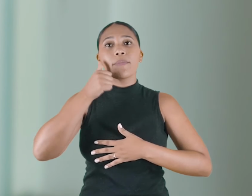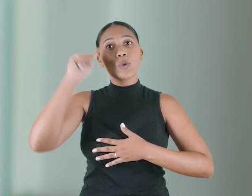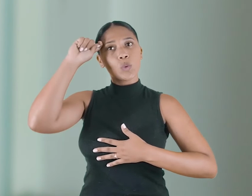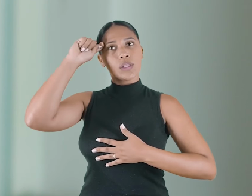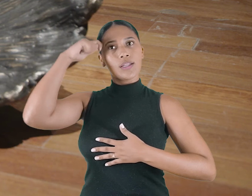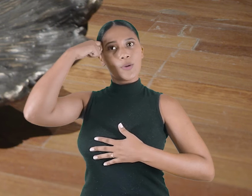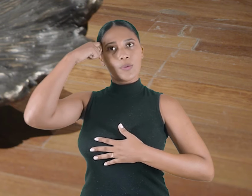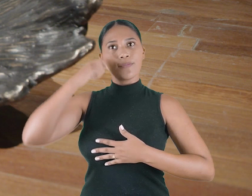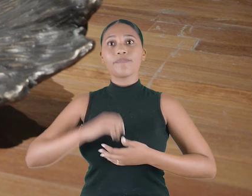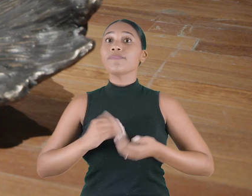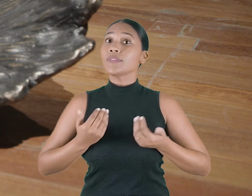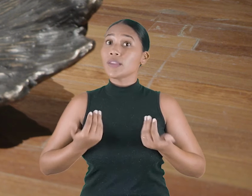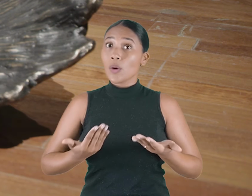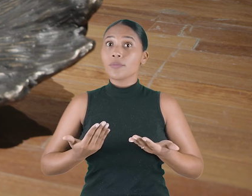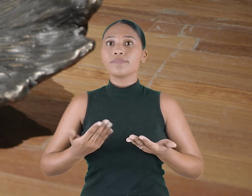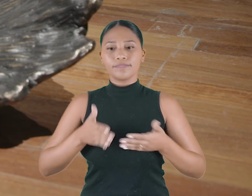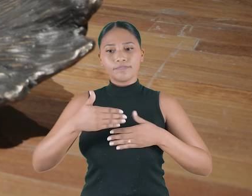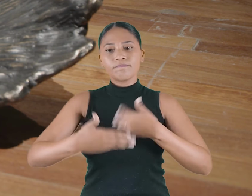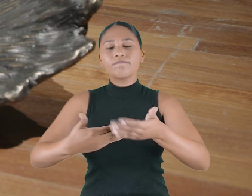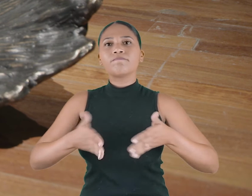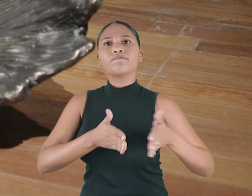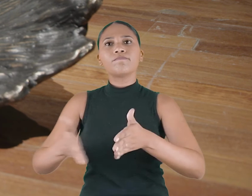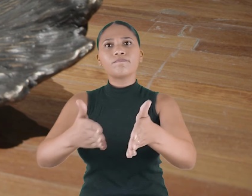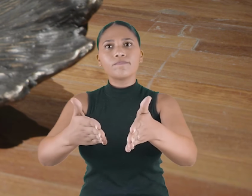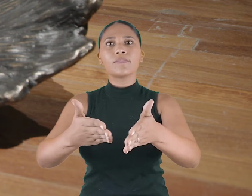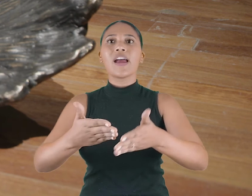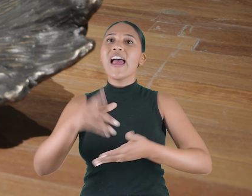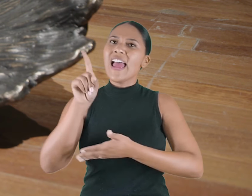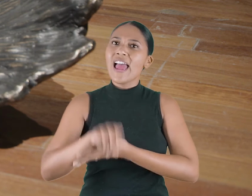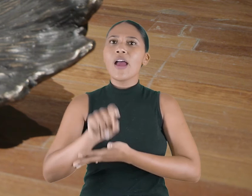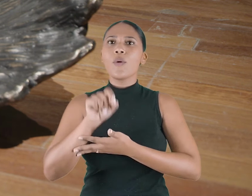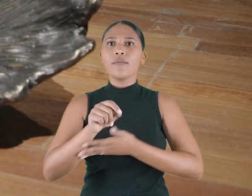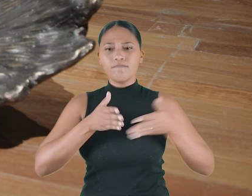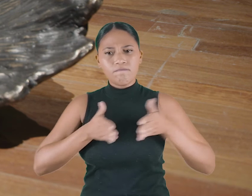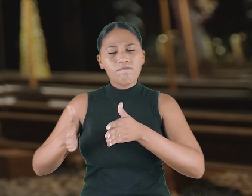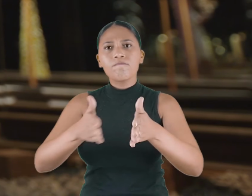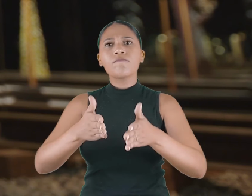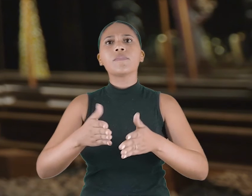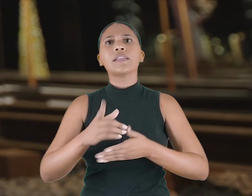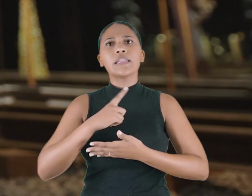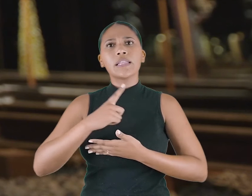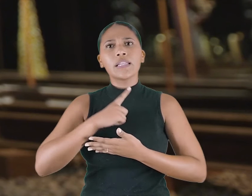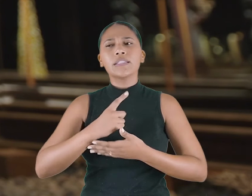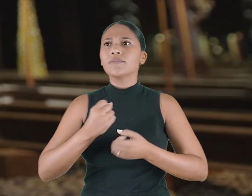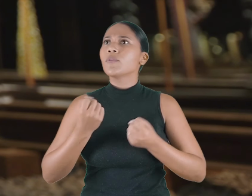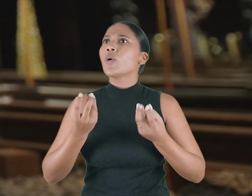feminino negro. Então, trilhar esses caminhos é trilhar